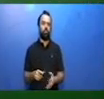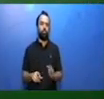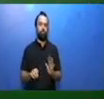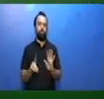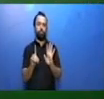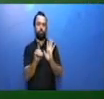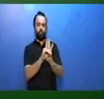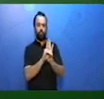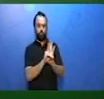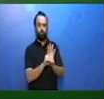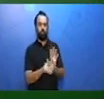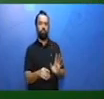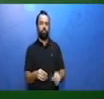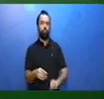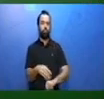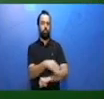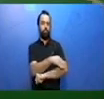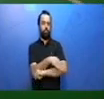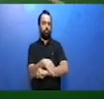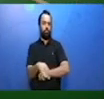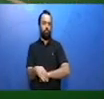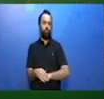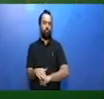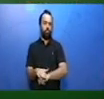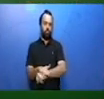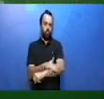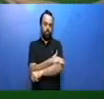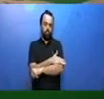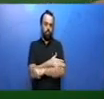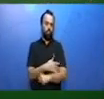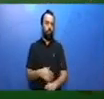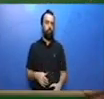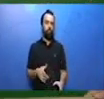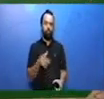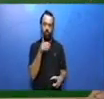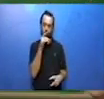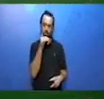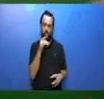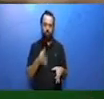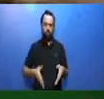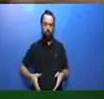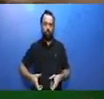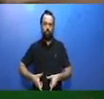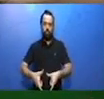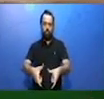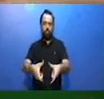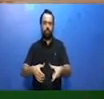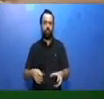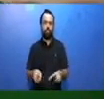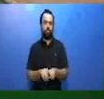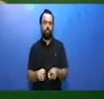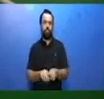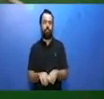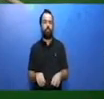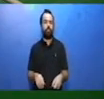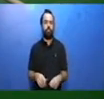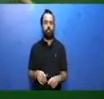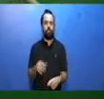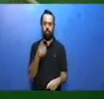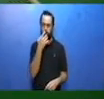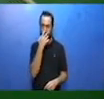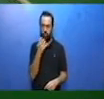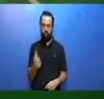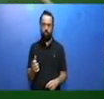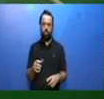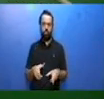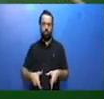ruas pavimentadas, água encanada e rede de esgoto, coleta de lixo,